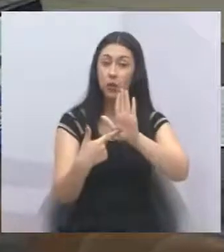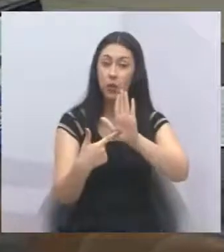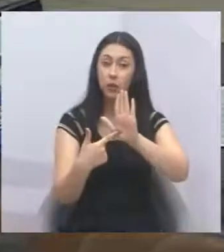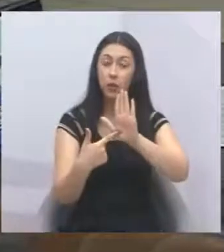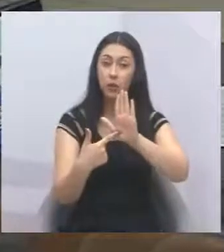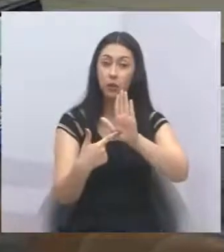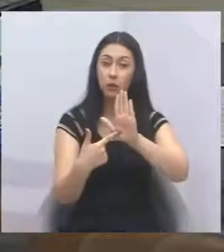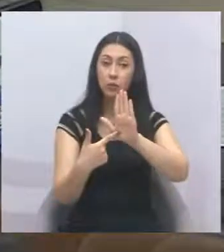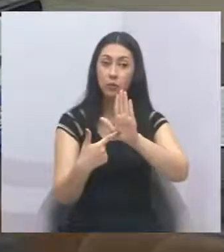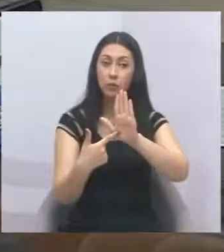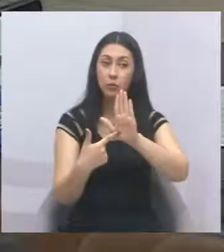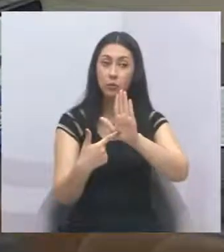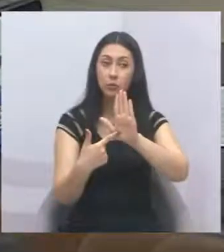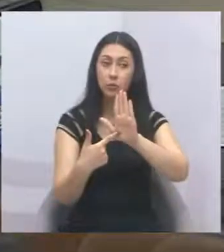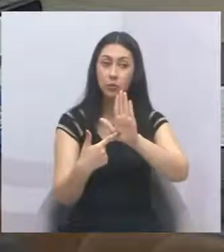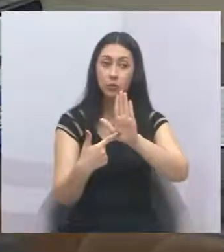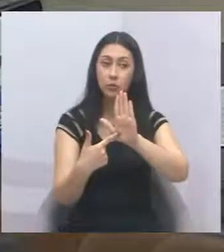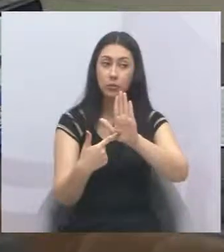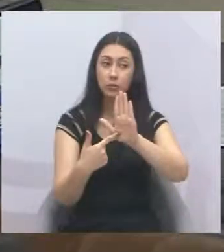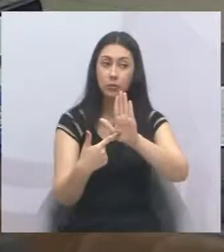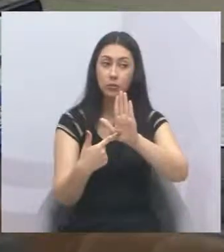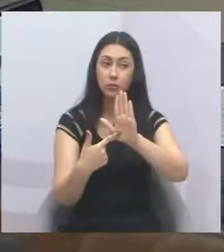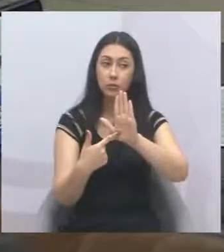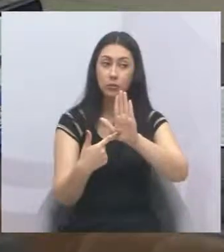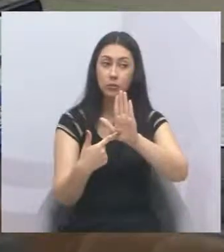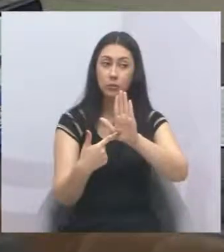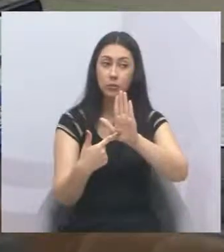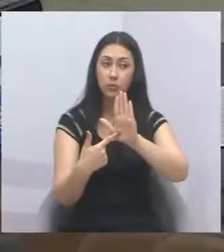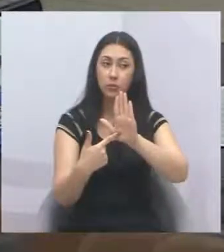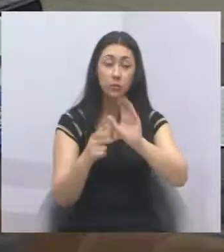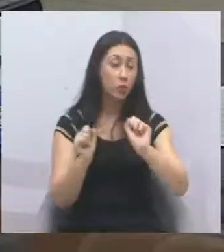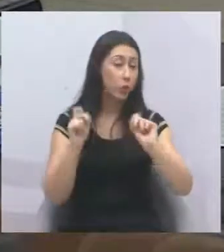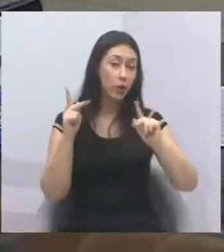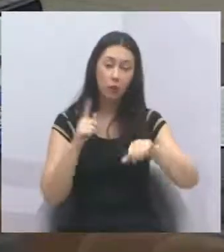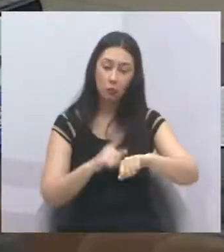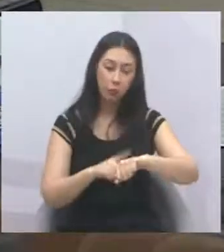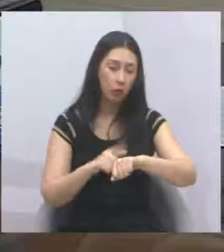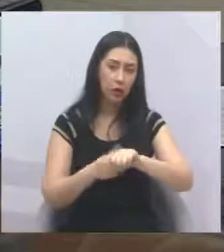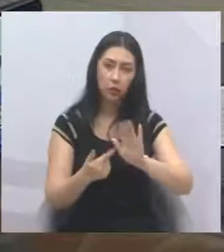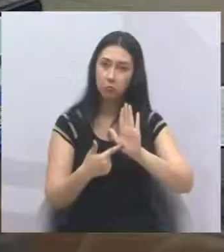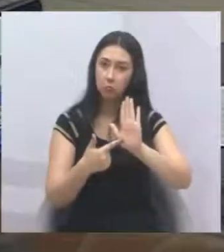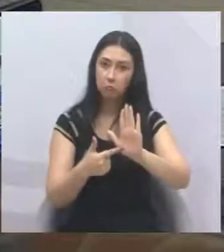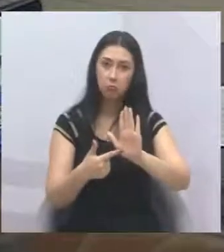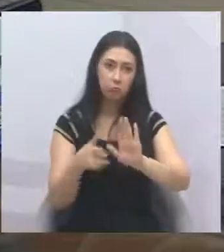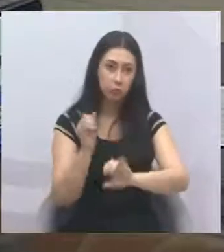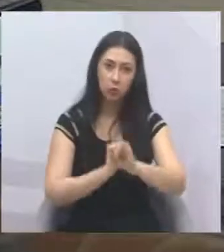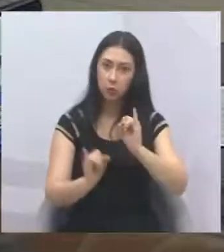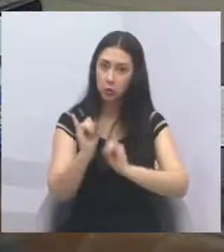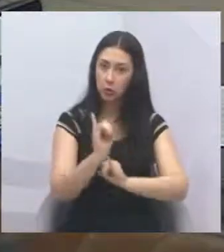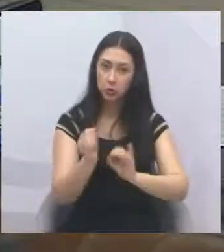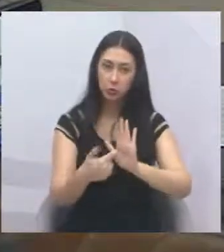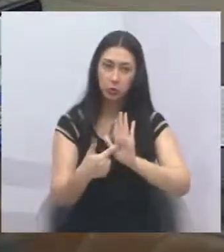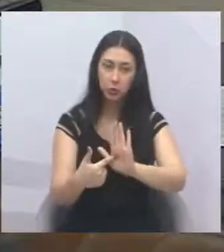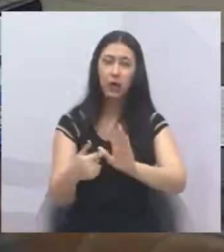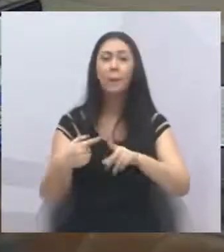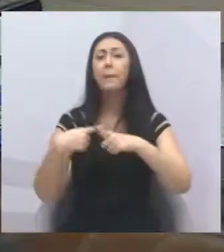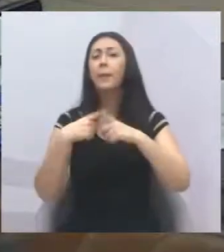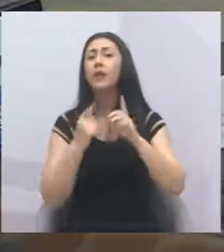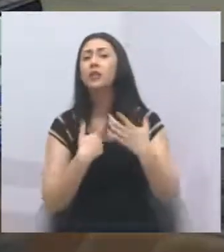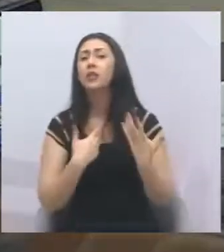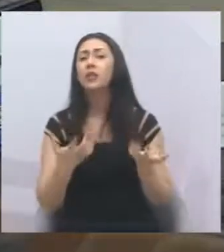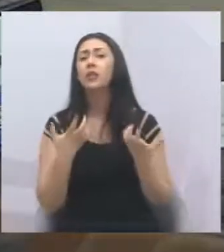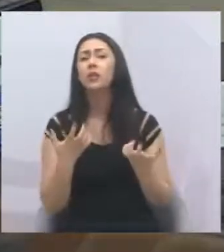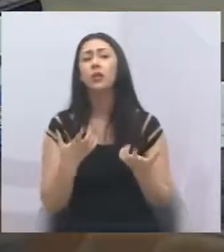ó. Está aqui. Tá bom, esse aqui é o horário que sai na internet lá. Agora eu quero